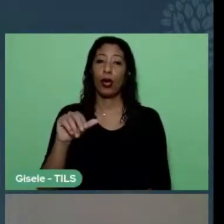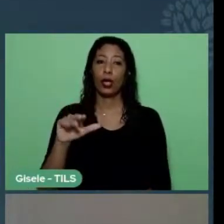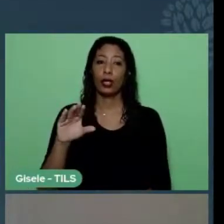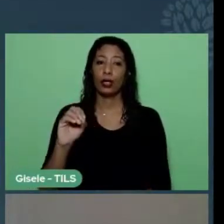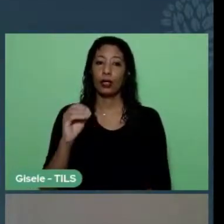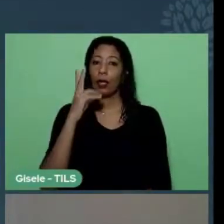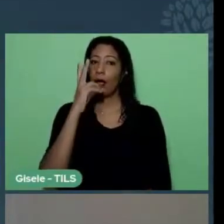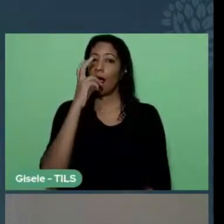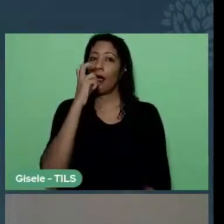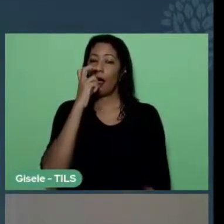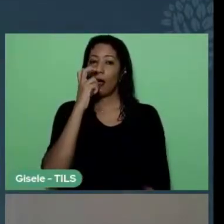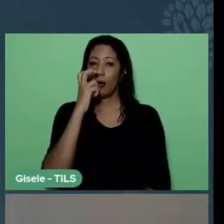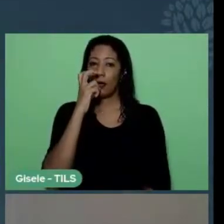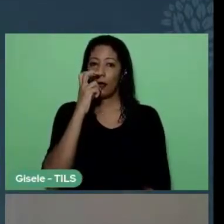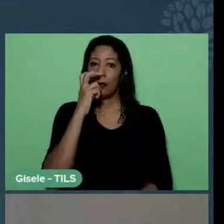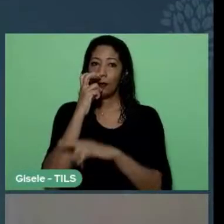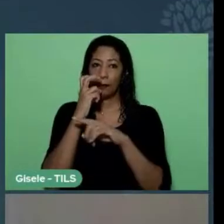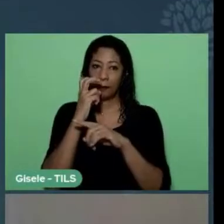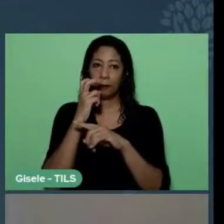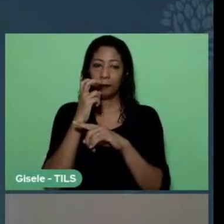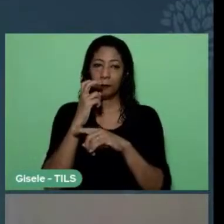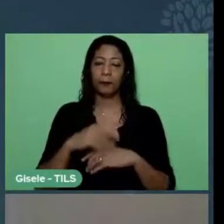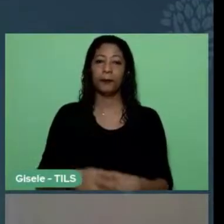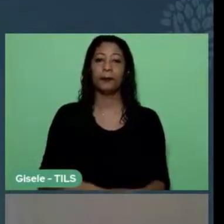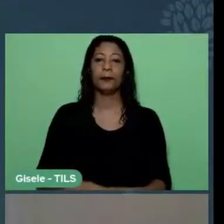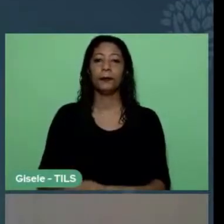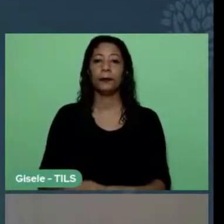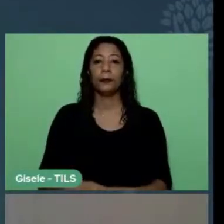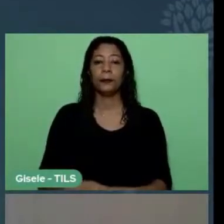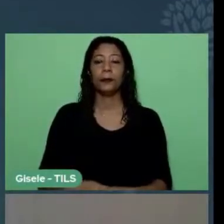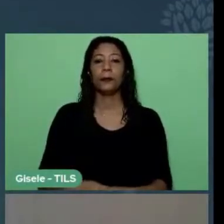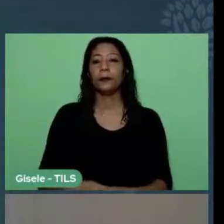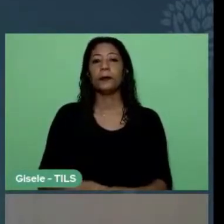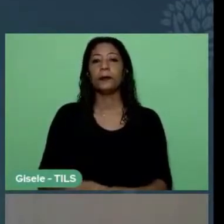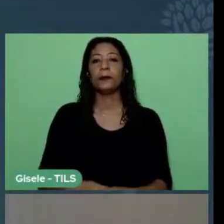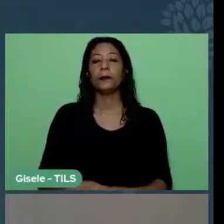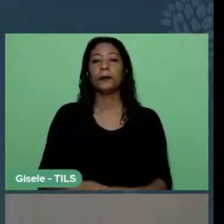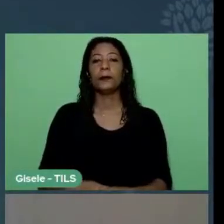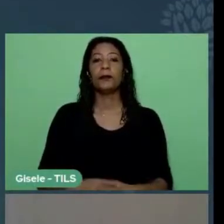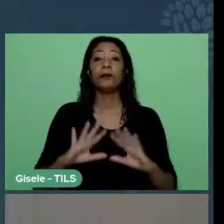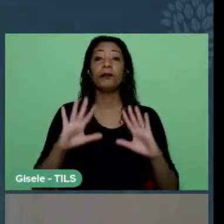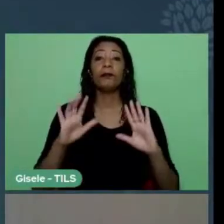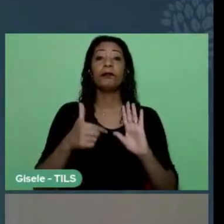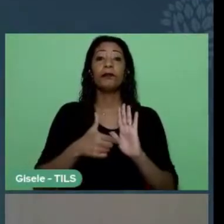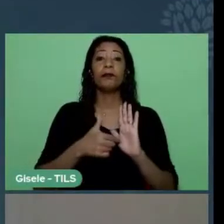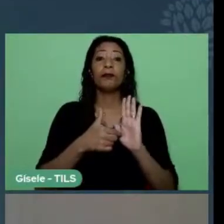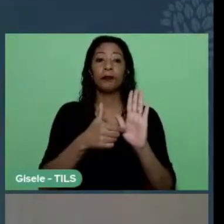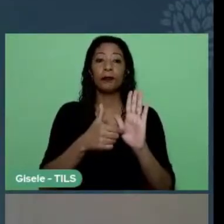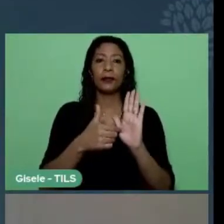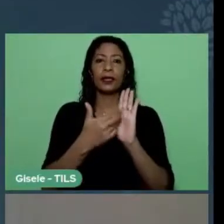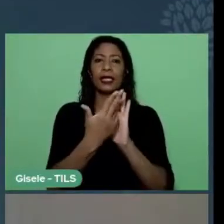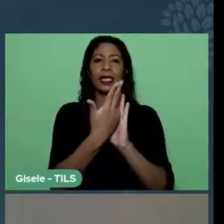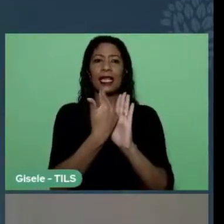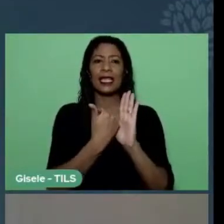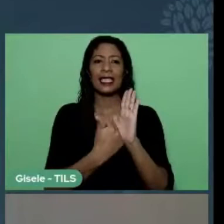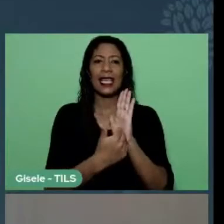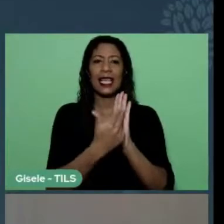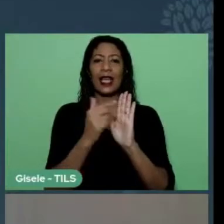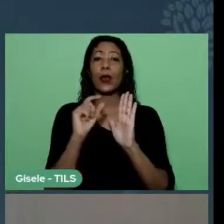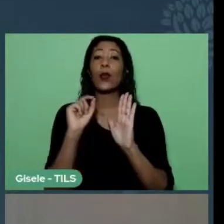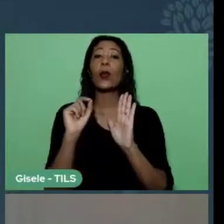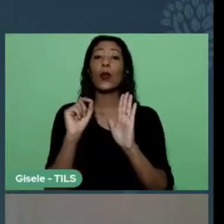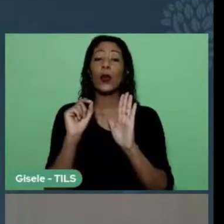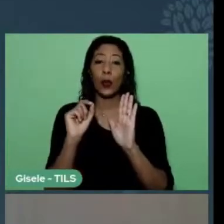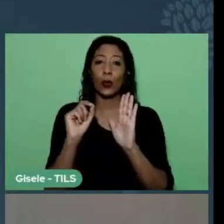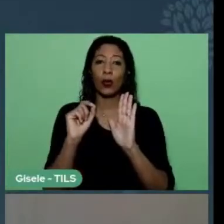terapia anti-inflamatória pela via inalatória das vias aéreas. E eu trago sempre essa imagem, assim, que não adianta tapar o